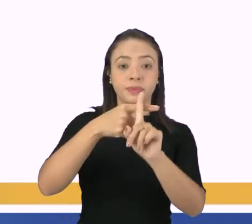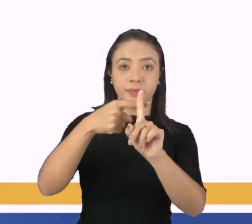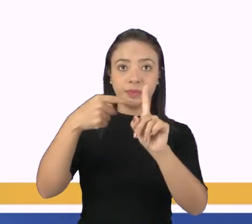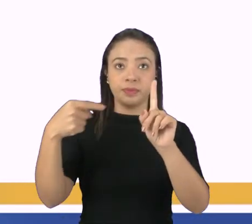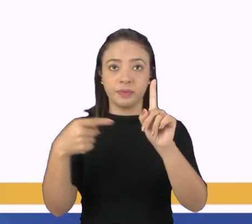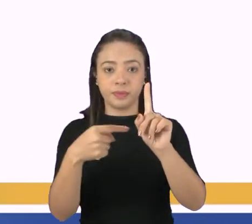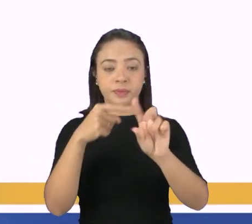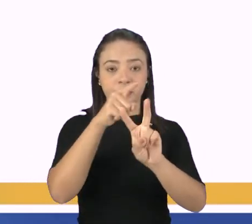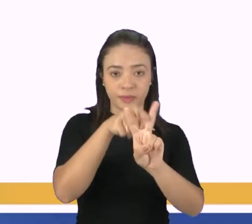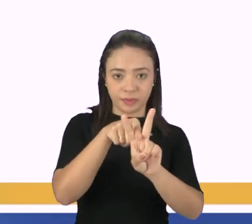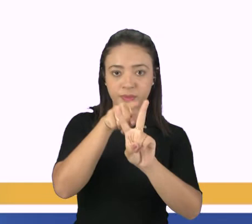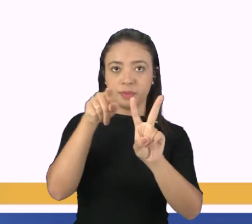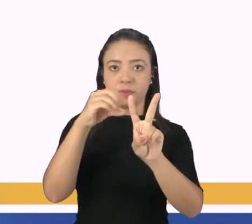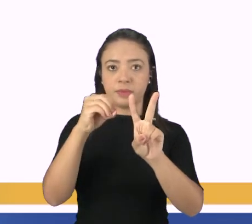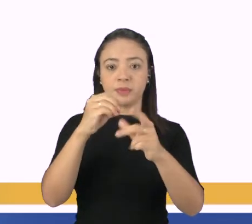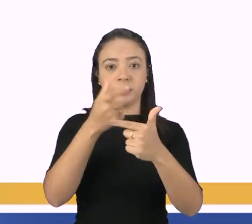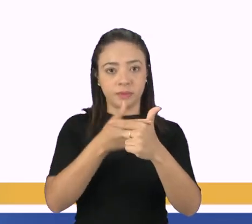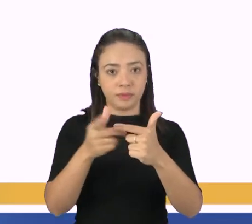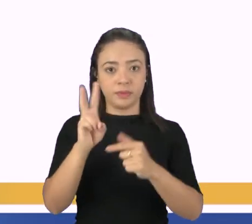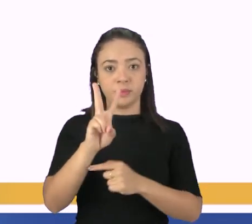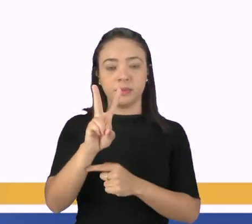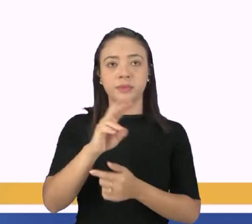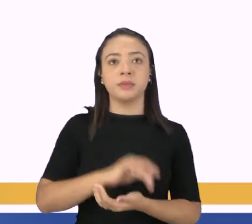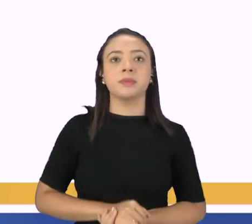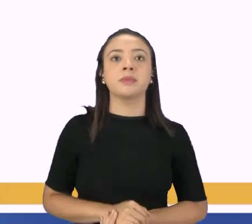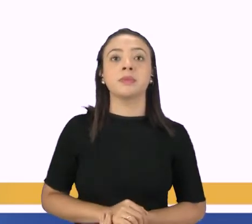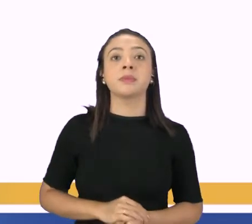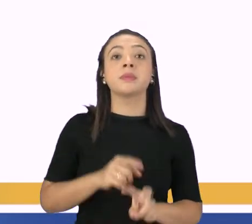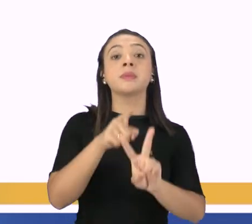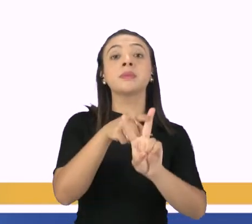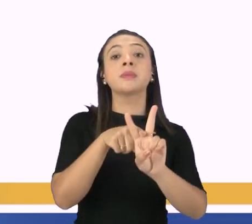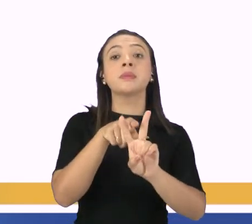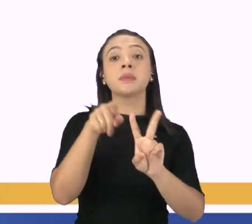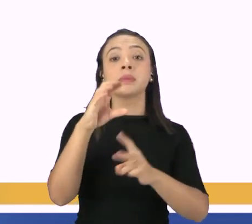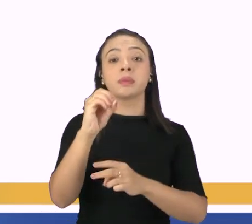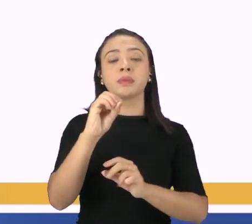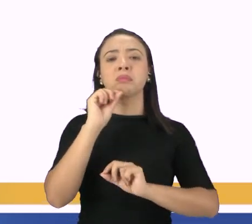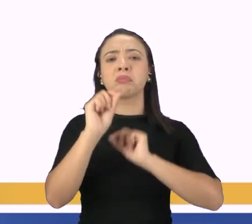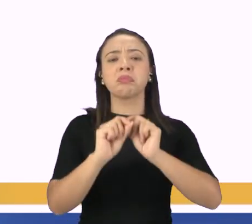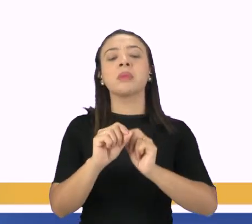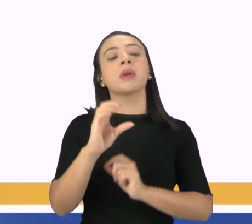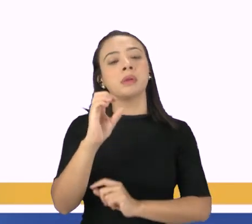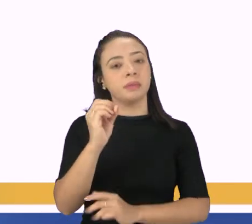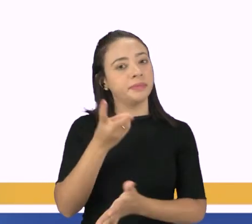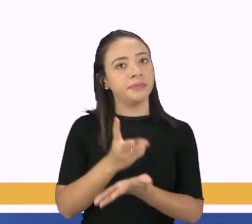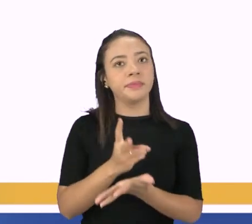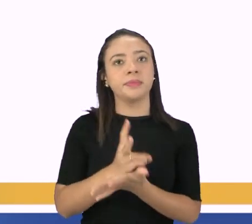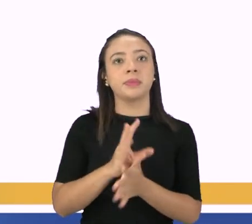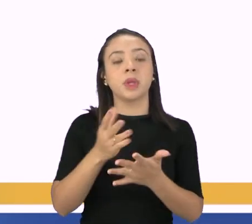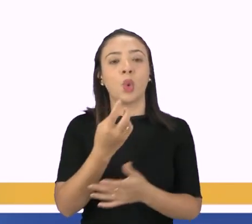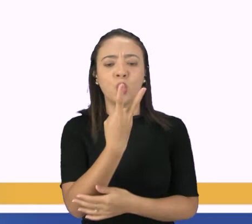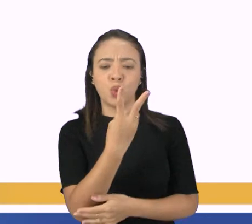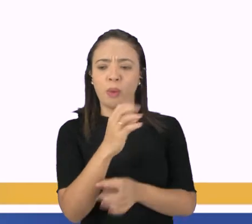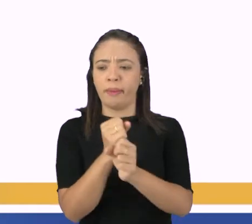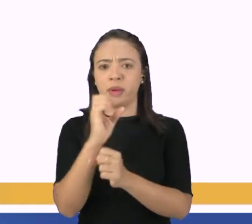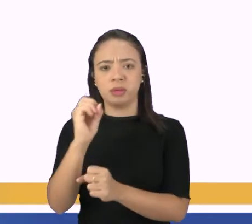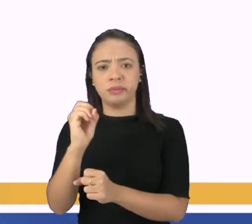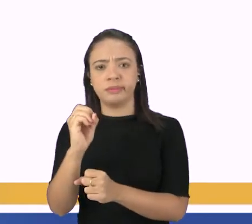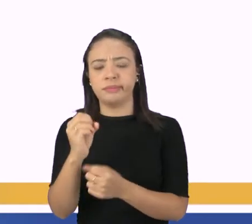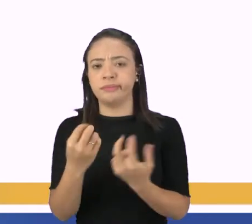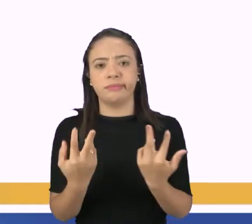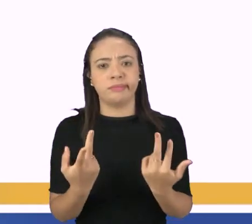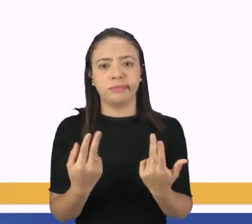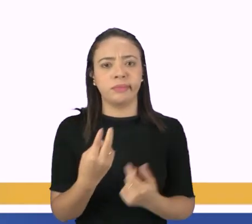de 0 sobre 2. Raiz quadrada de 0, gente, é 0. Então, se eu fizer 2 mais 0, é a mesma coisa de eu